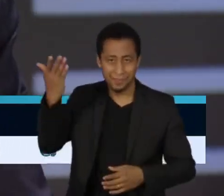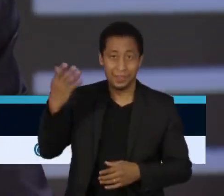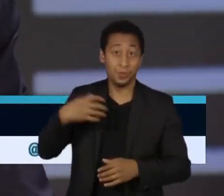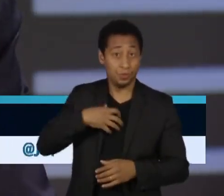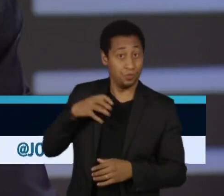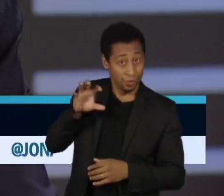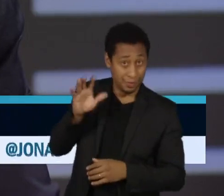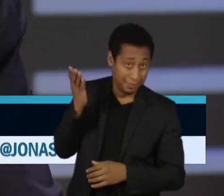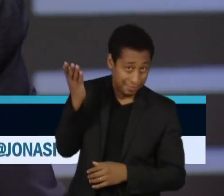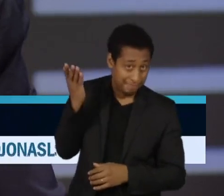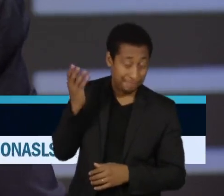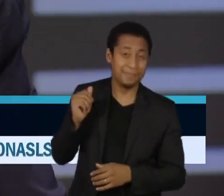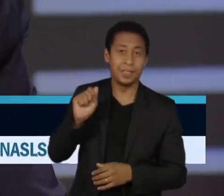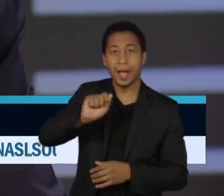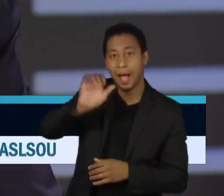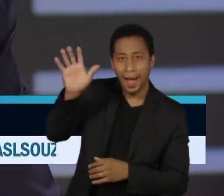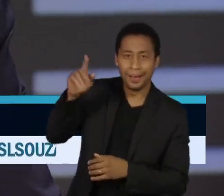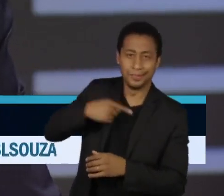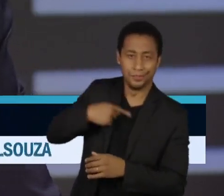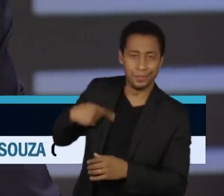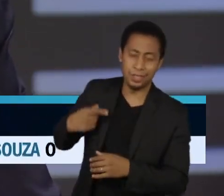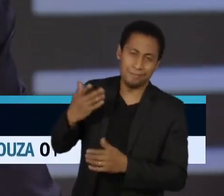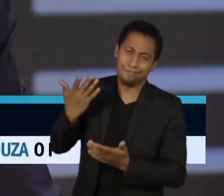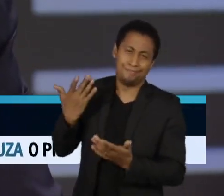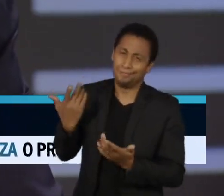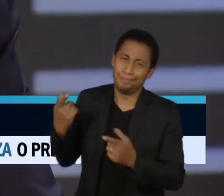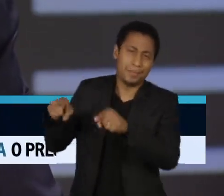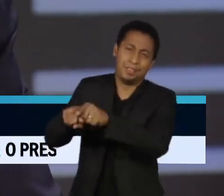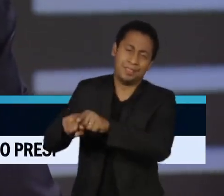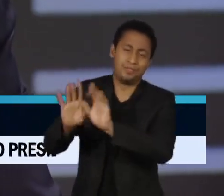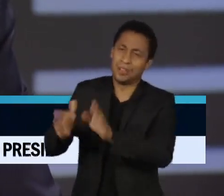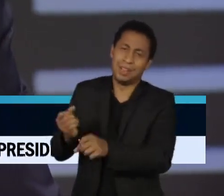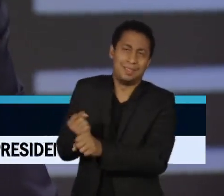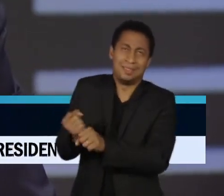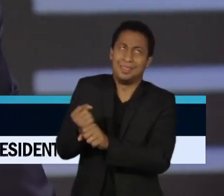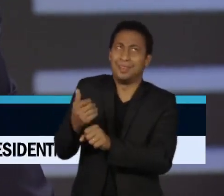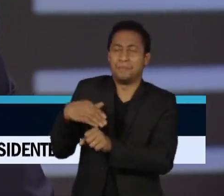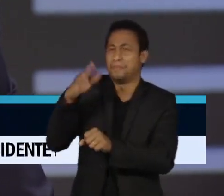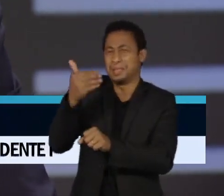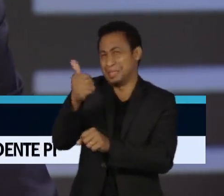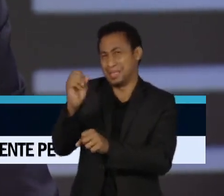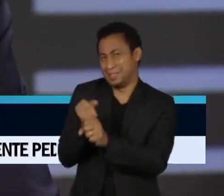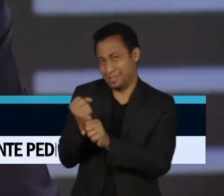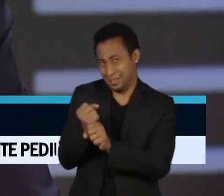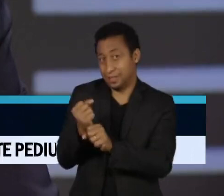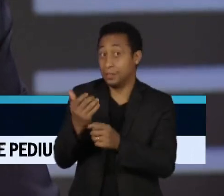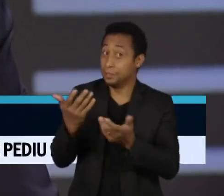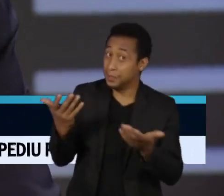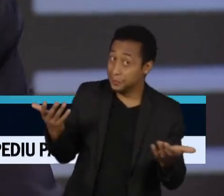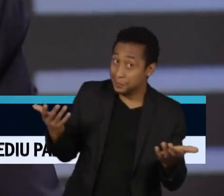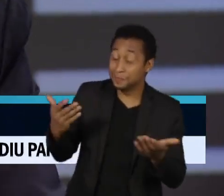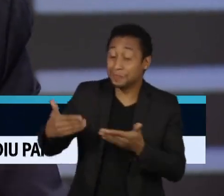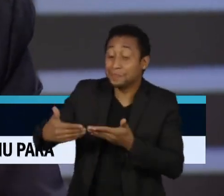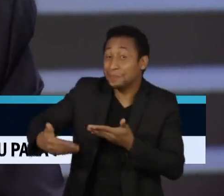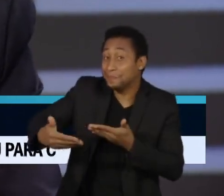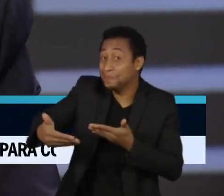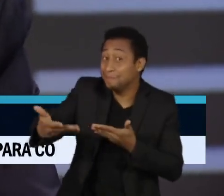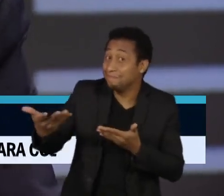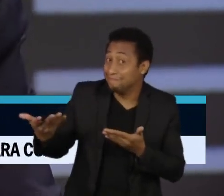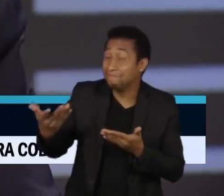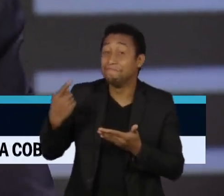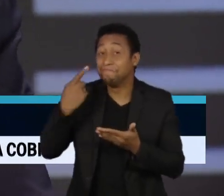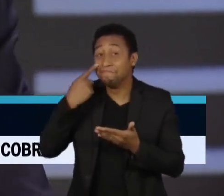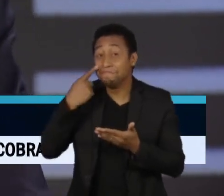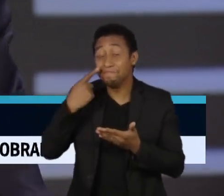já é o nosso maior parceiro comercial em mais de uma década e o será, sem ter uma grande antevisão, durante todo